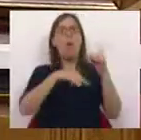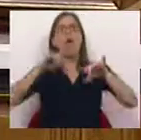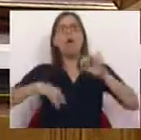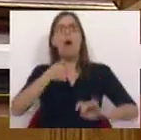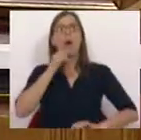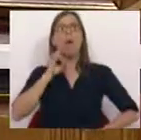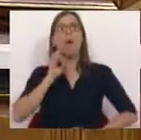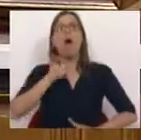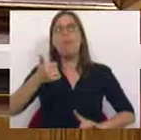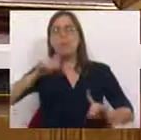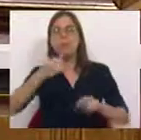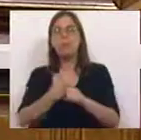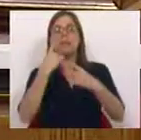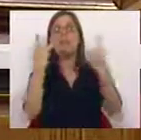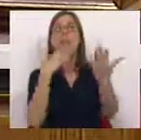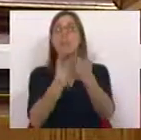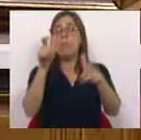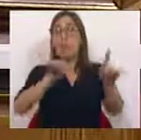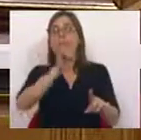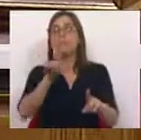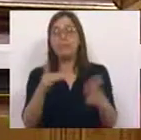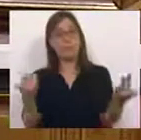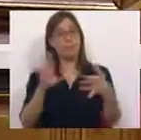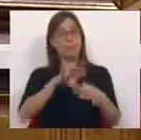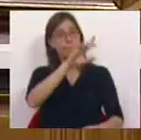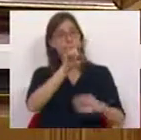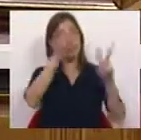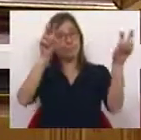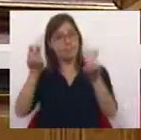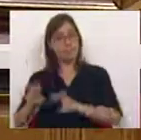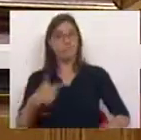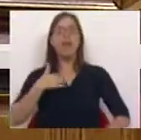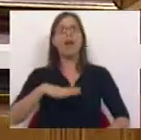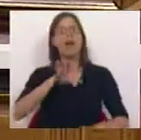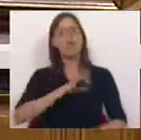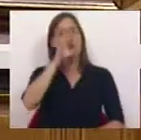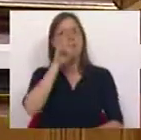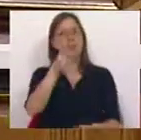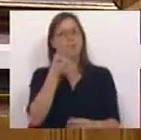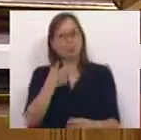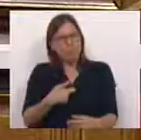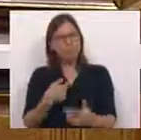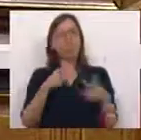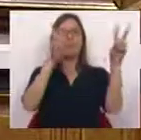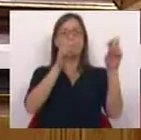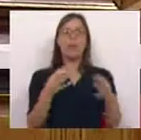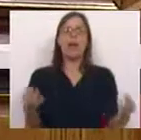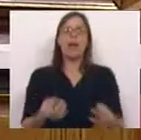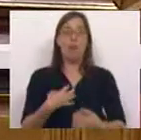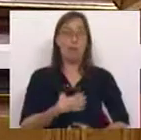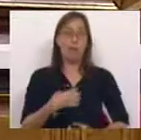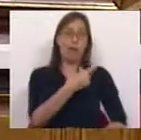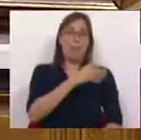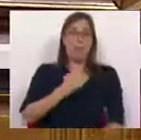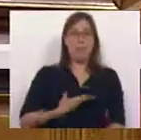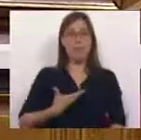a qualidade dos serviços públicos prestados aos cidadãos. Era sobre estas matérias que os Verdes gostariam que o Sr. Ministro se pronunciasse, apesar do incómodo